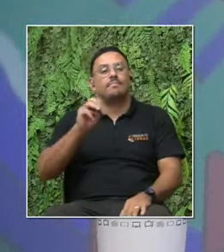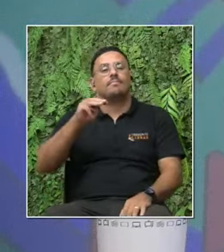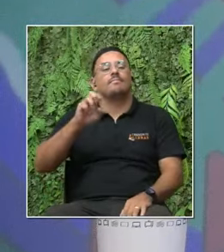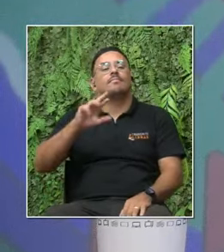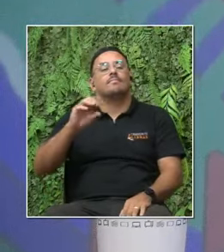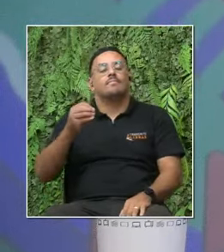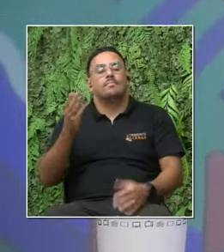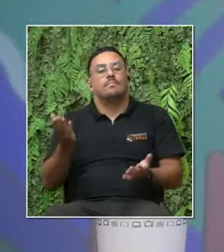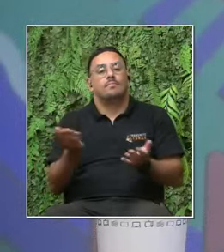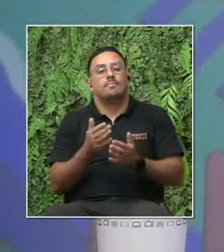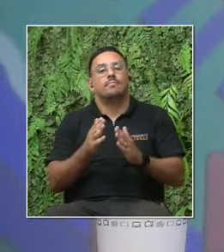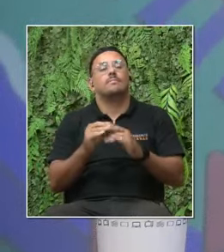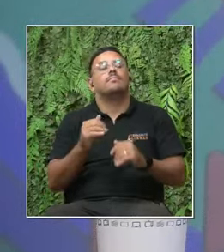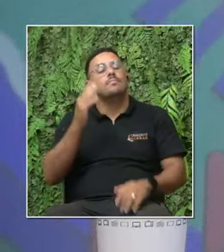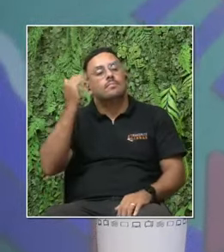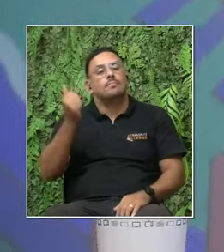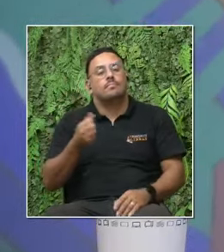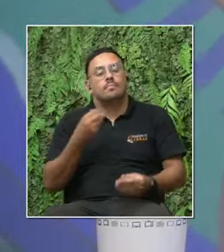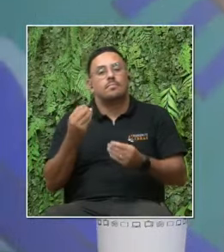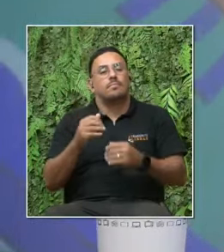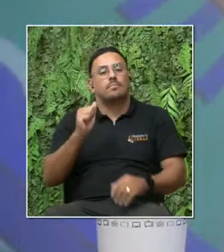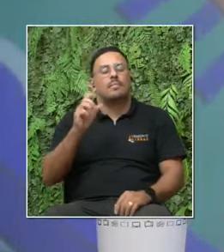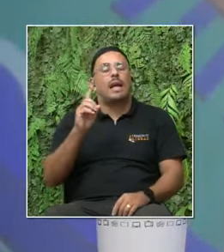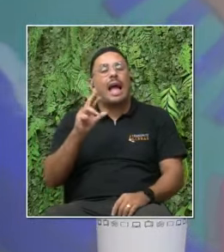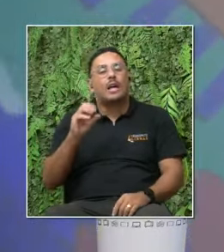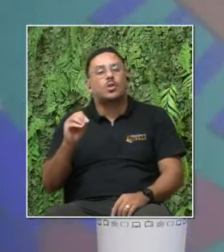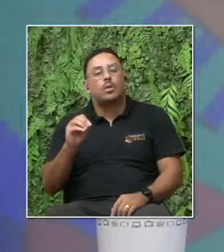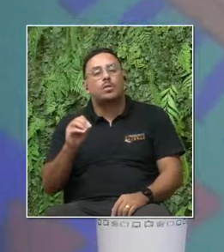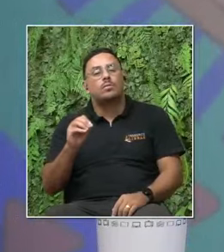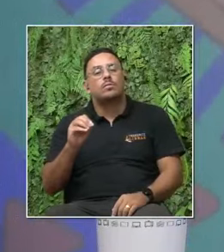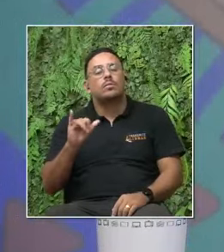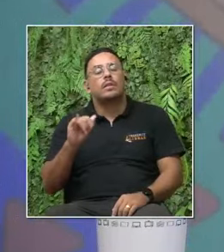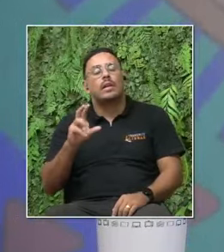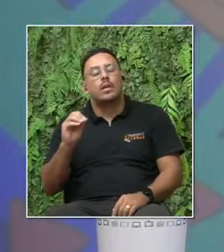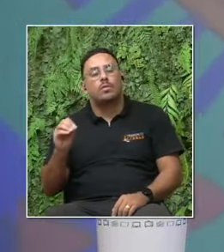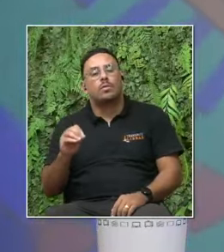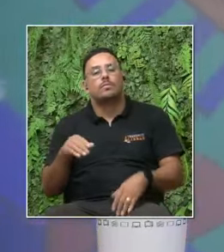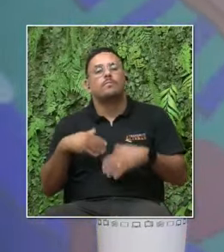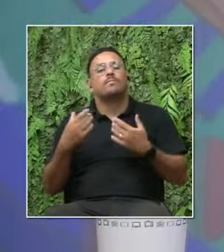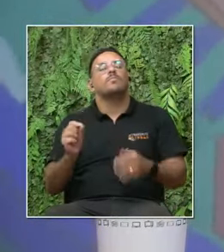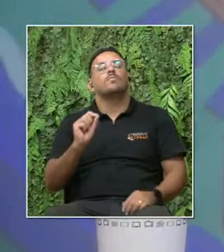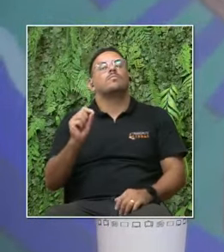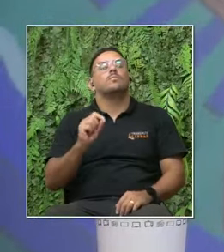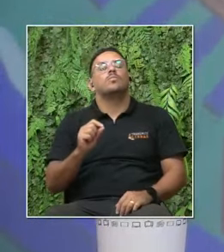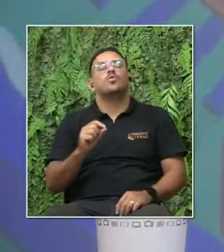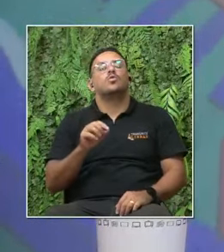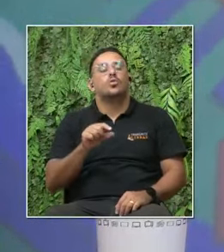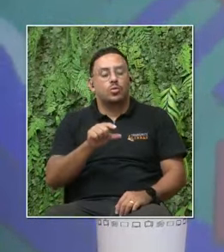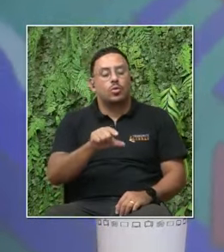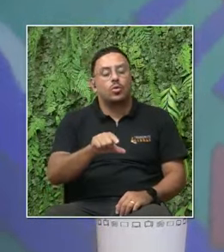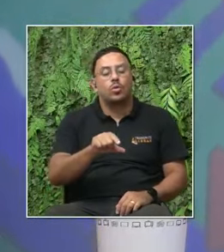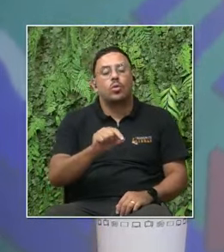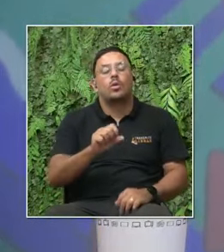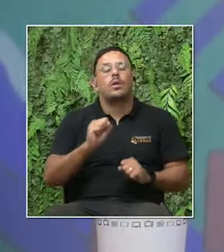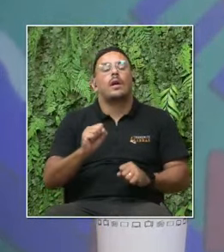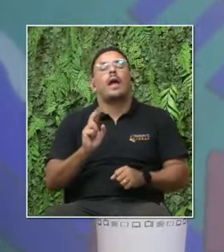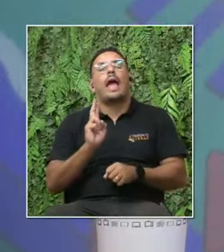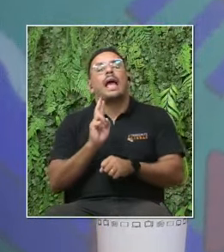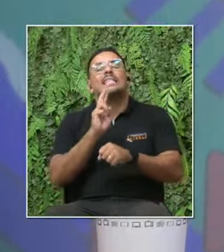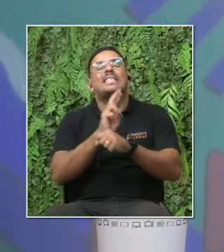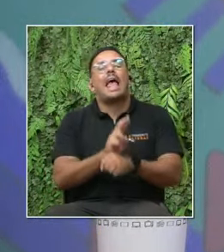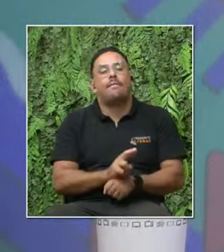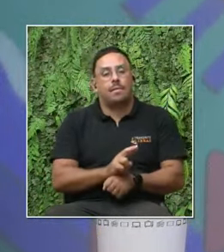Rodrigues agora eu queria saber de Adroaldo leal e também de Igor tep Assunção Quais são as opções no banco de